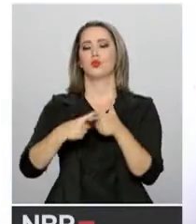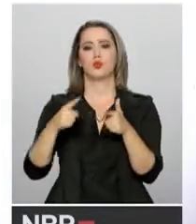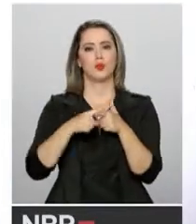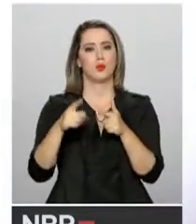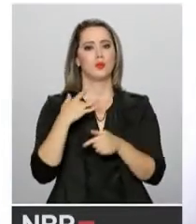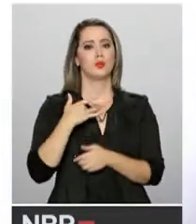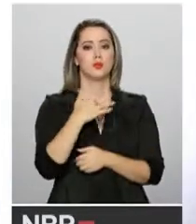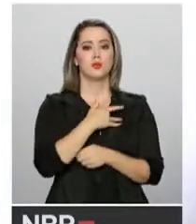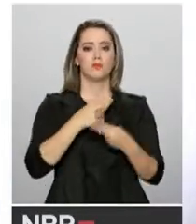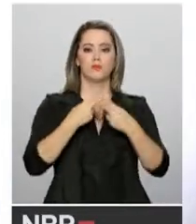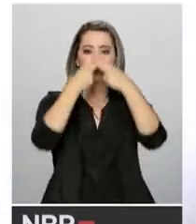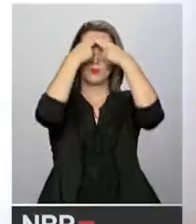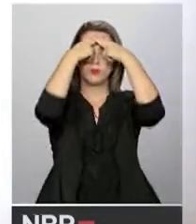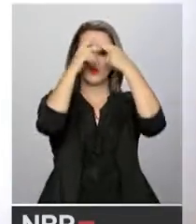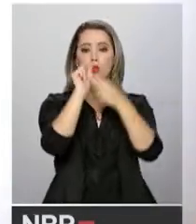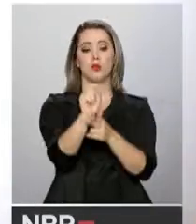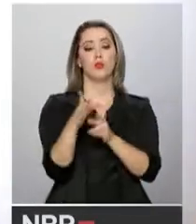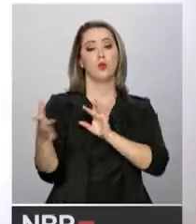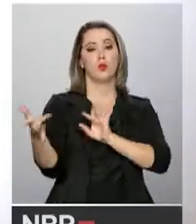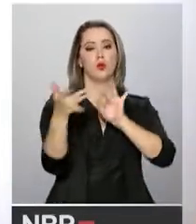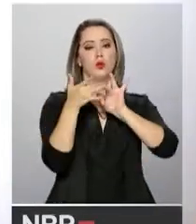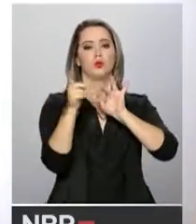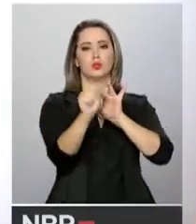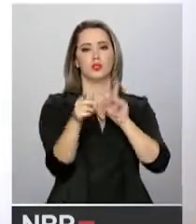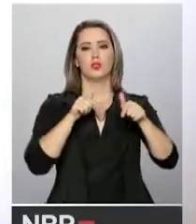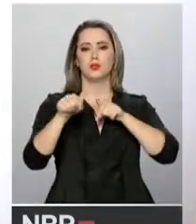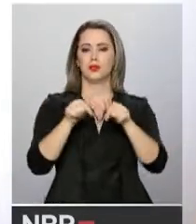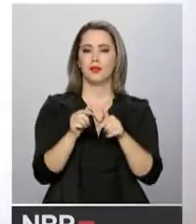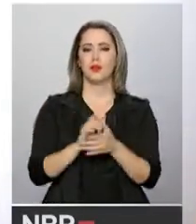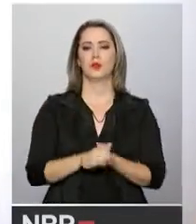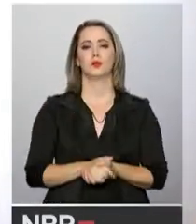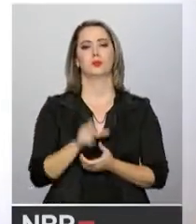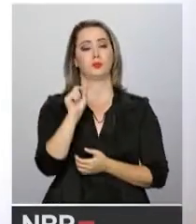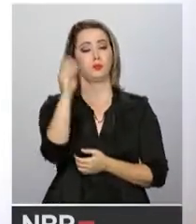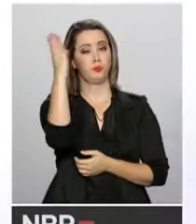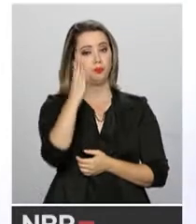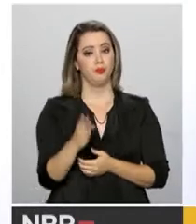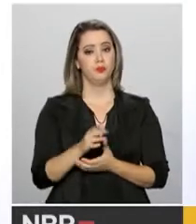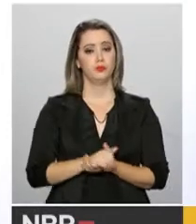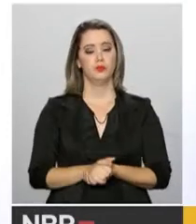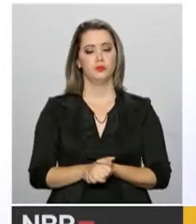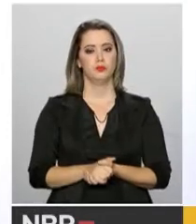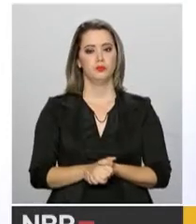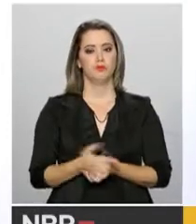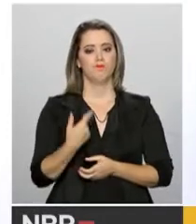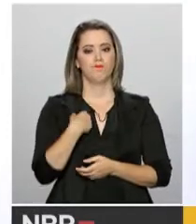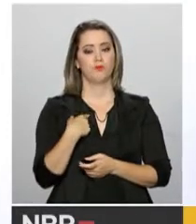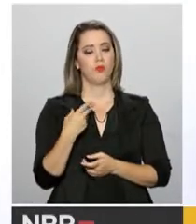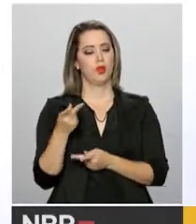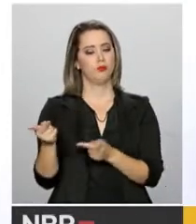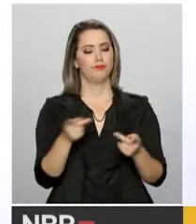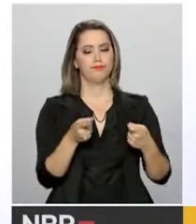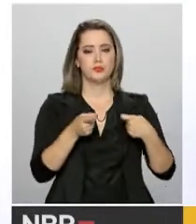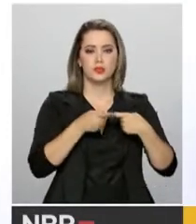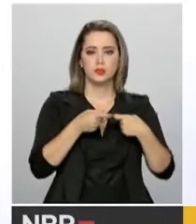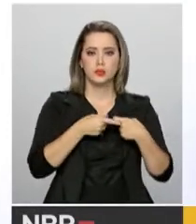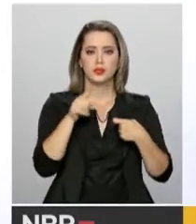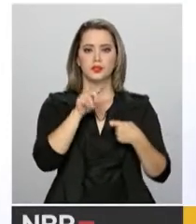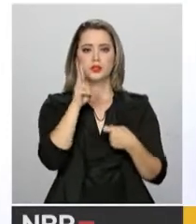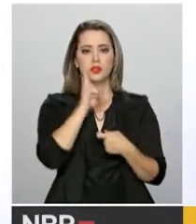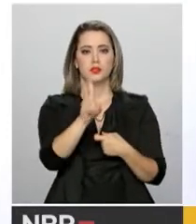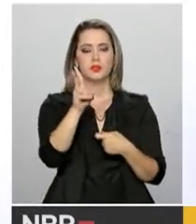de saúde mental relacionados a atividades profissionais no país. Fui diagnosticada com depressão devido